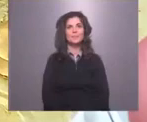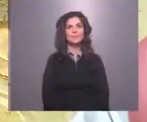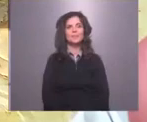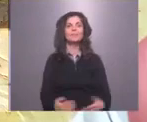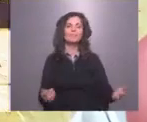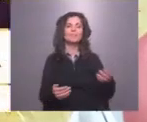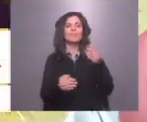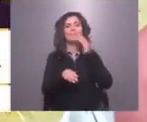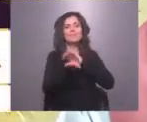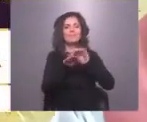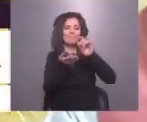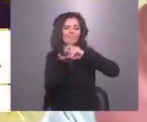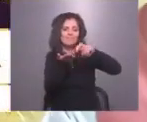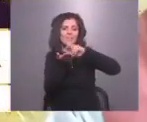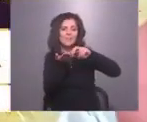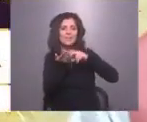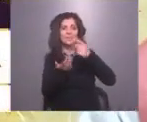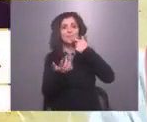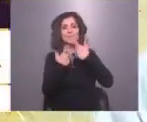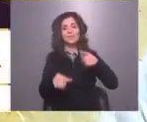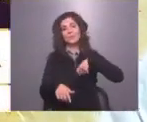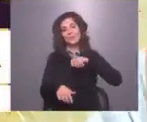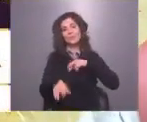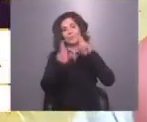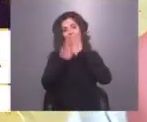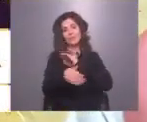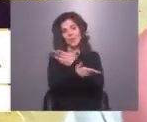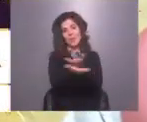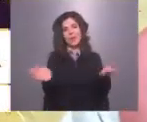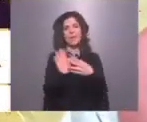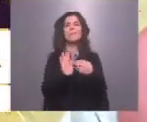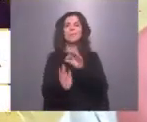nós. Muito estimados peregrinos de habla hispana, o Senhor esteja convosco.